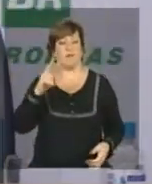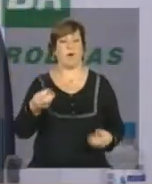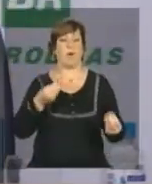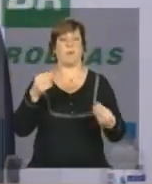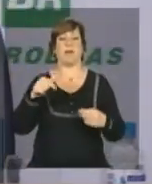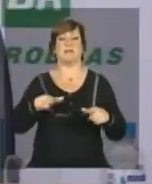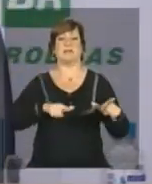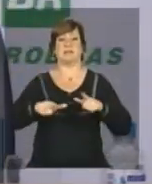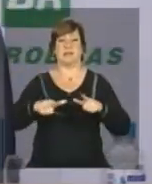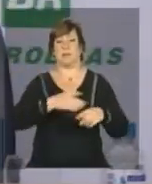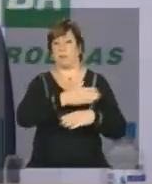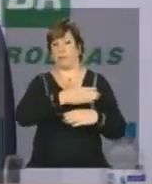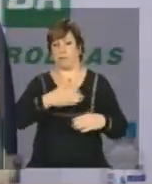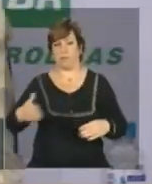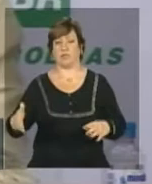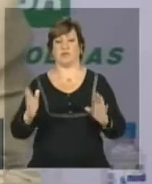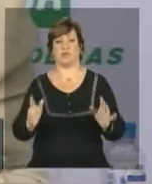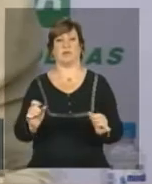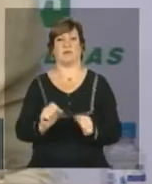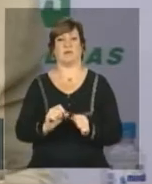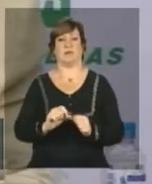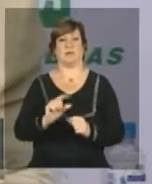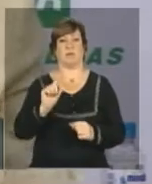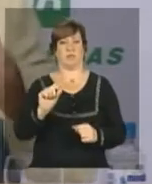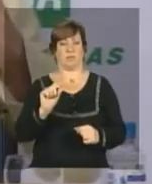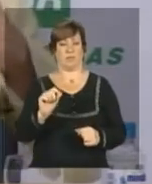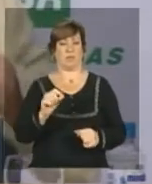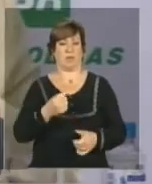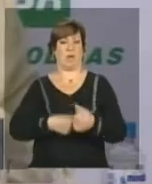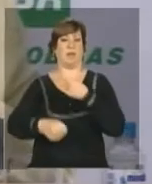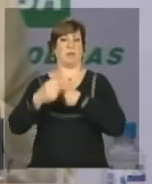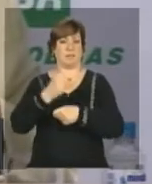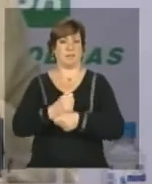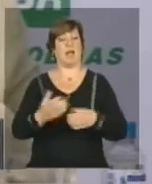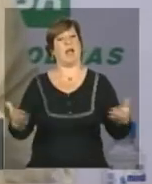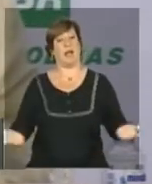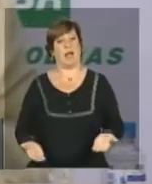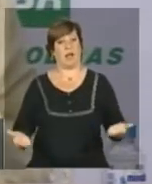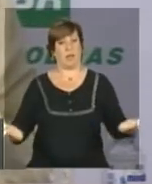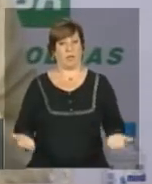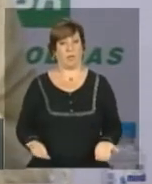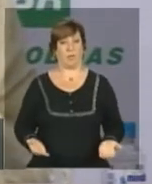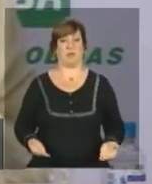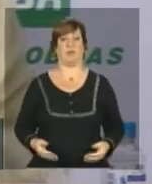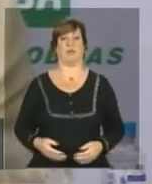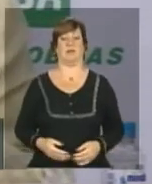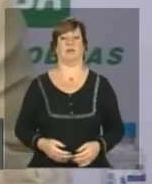esse trabalho exaustivo que já foi feito no ano de 2011, agora,